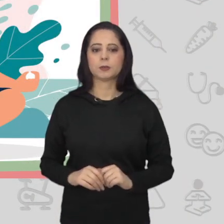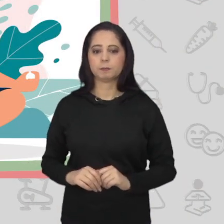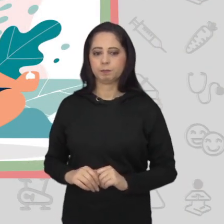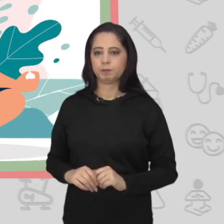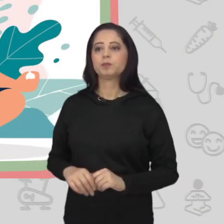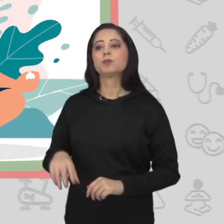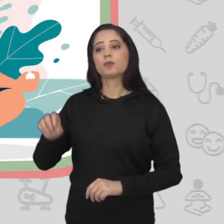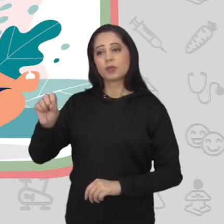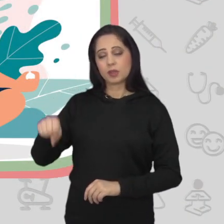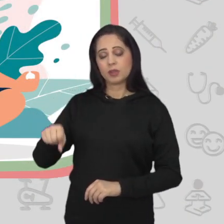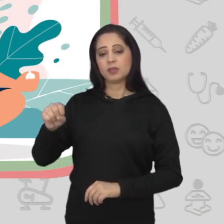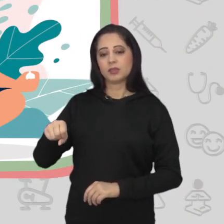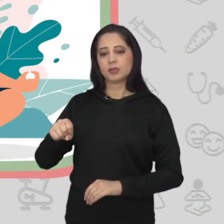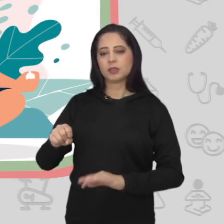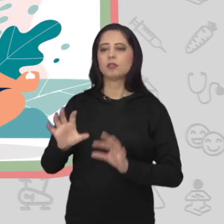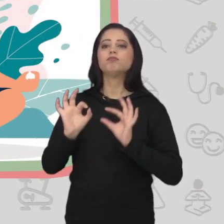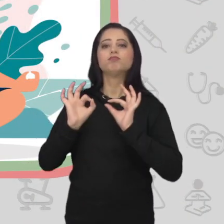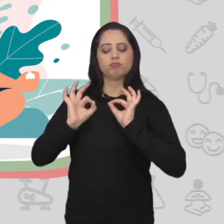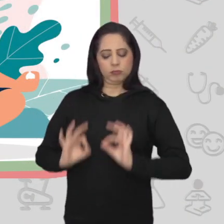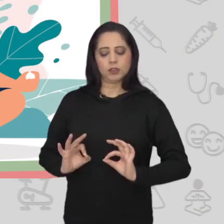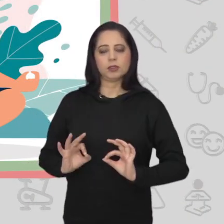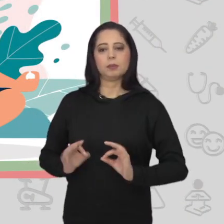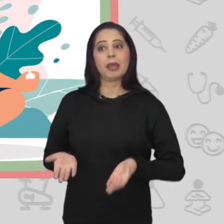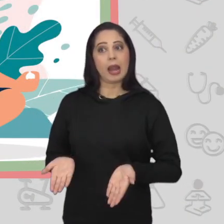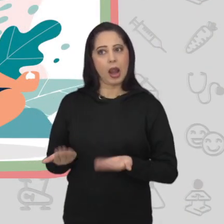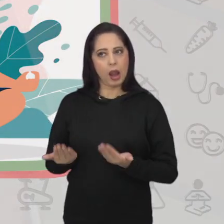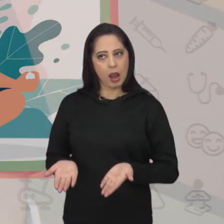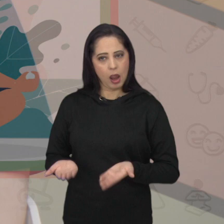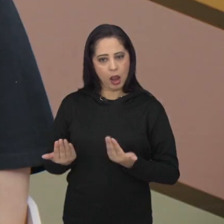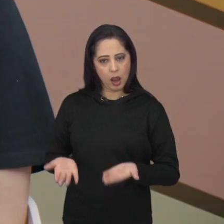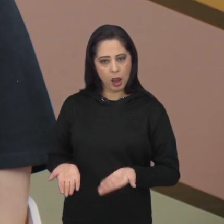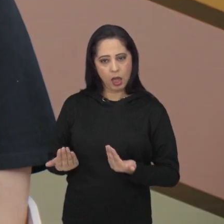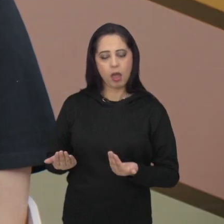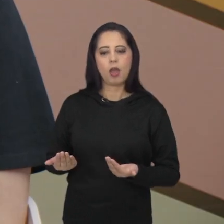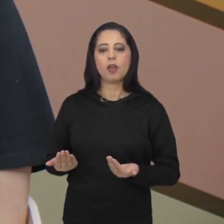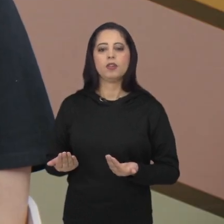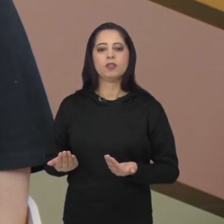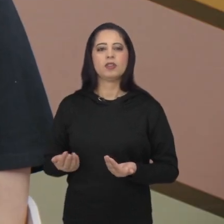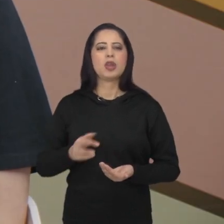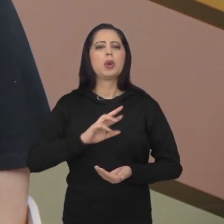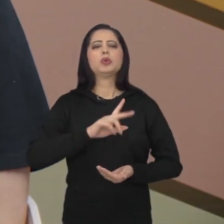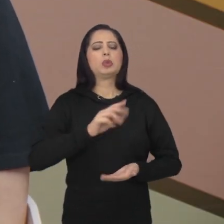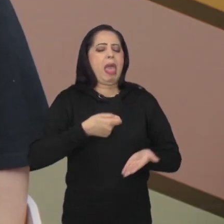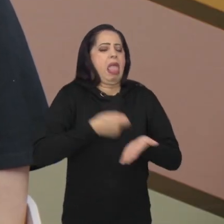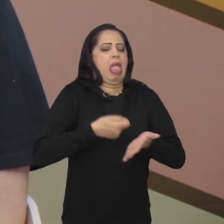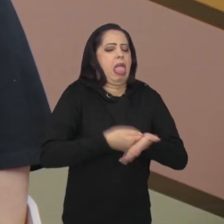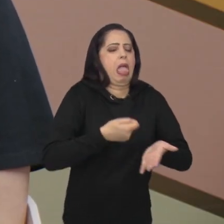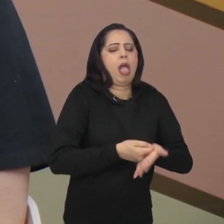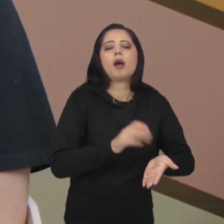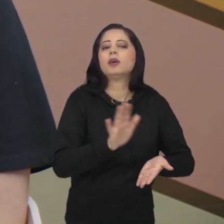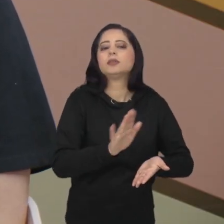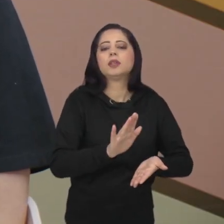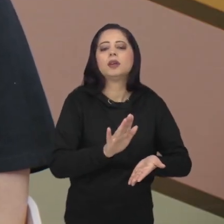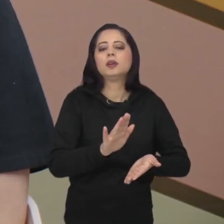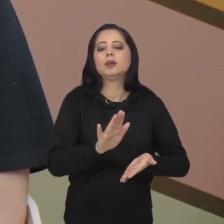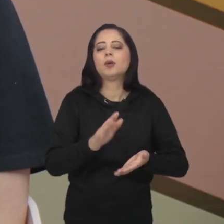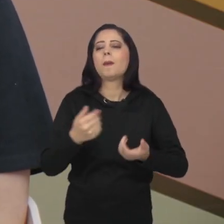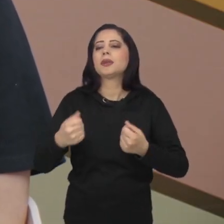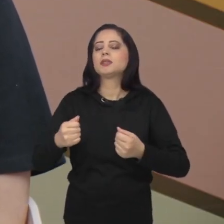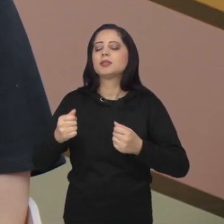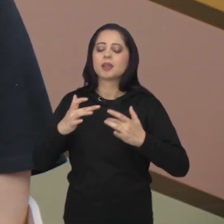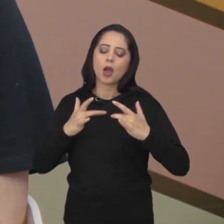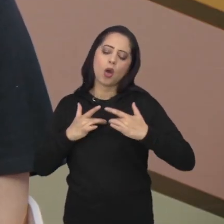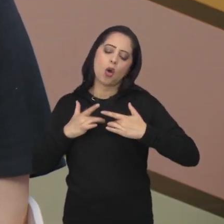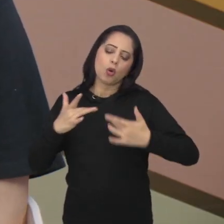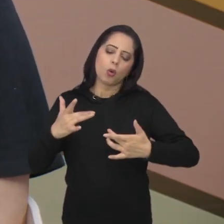Queria acrescentar, inclusive, uma disciplina leve, né? Uma disciplina Nada de cobrança, né? compassiva, de compaixão com você